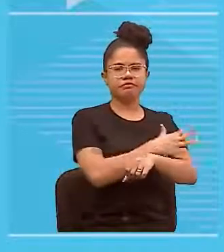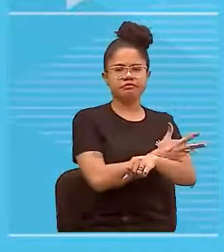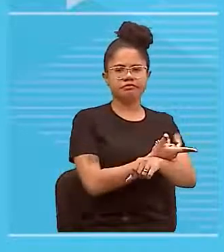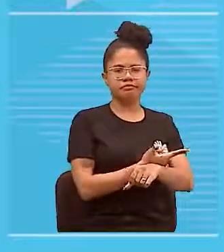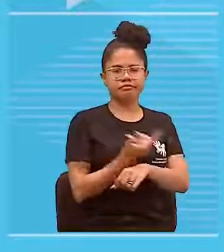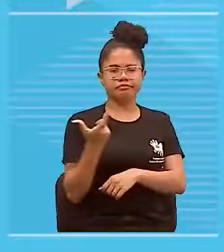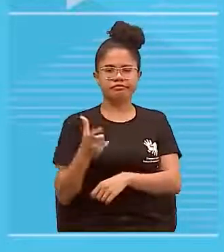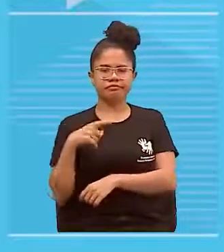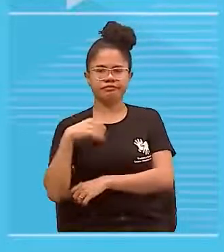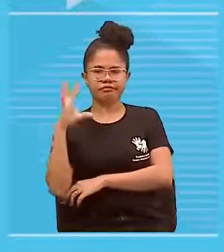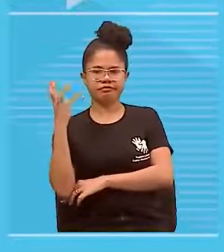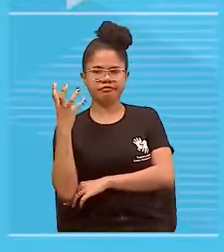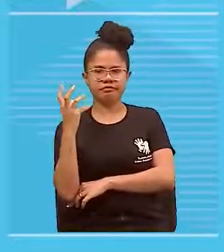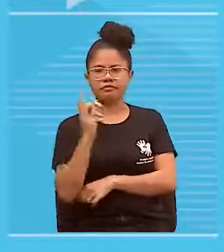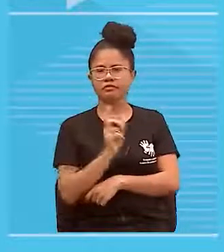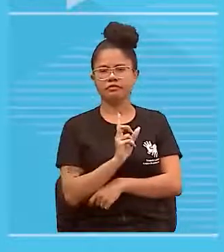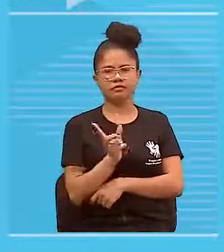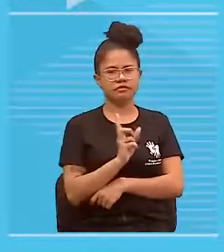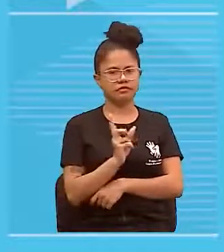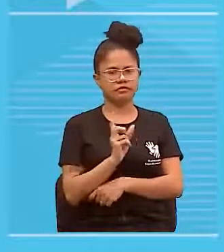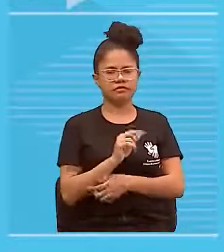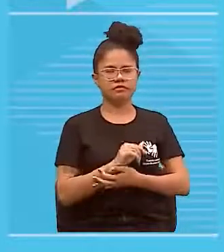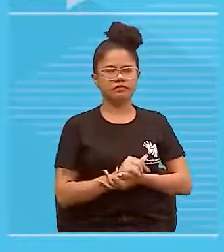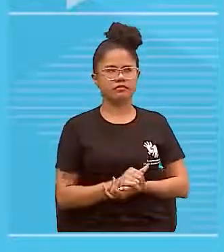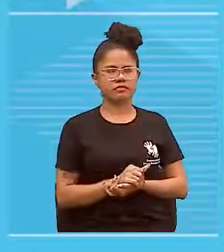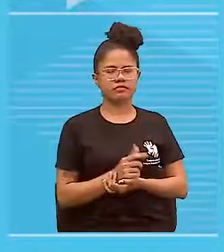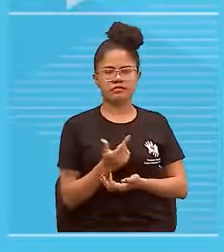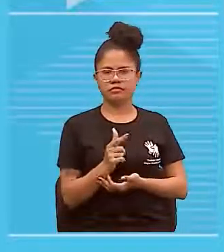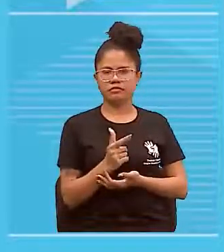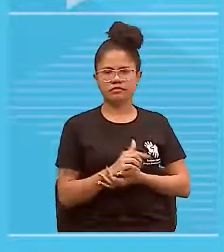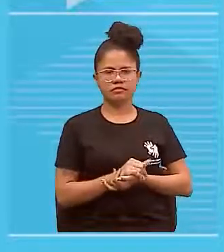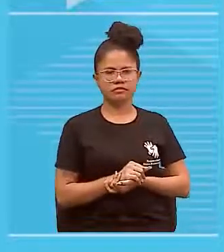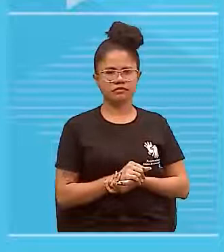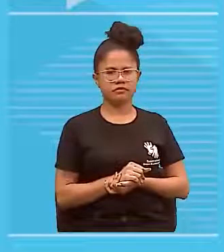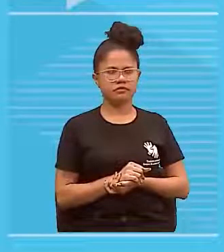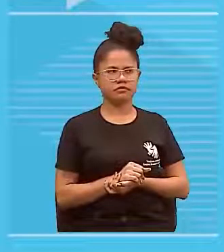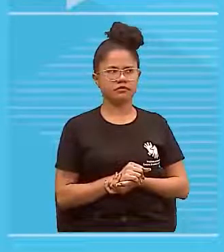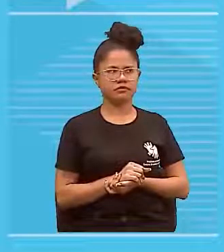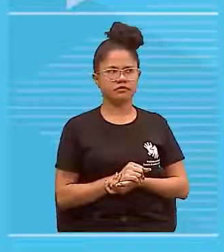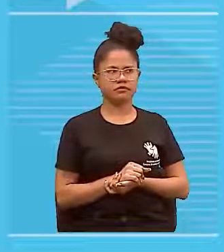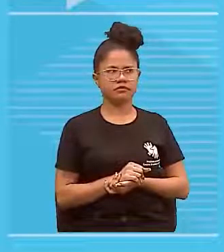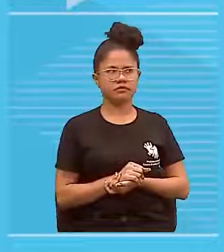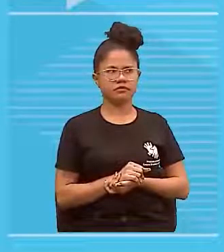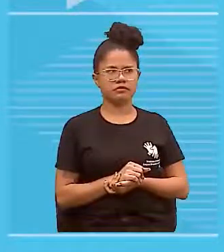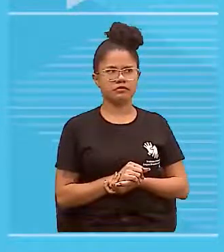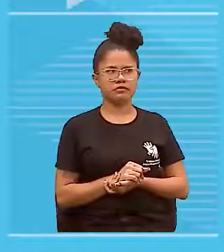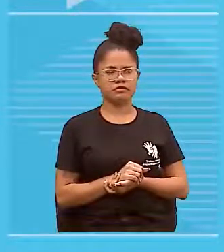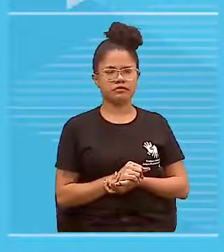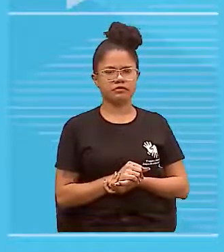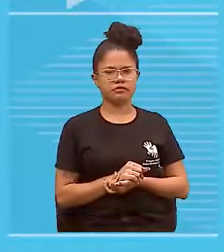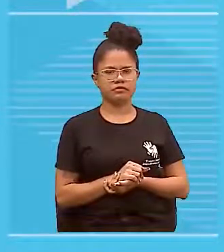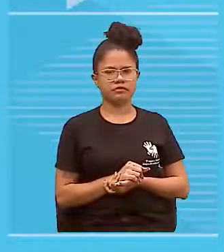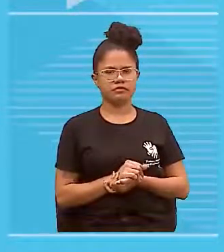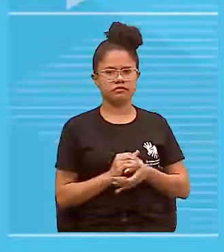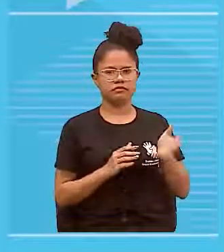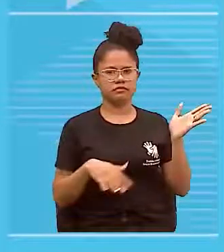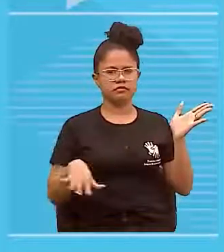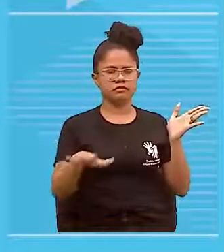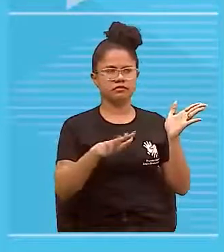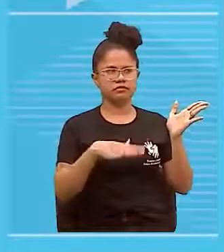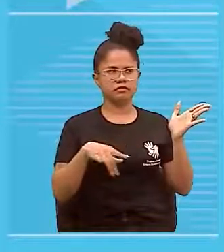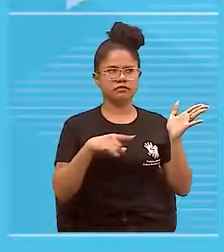tem caatinga? Não. Não existe essa divisão. Então, aqui, porque é uma região